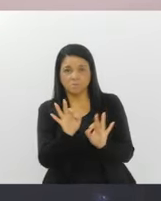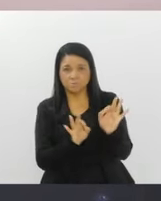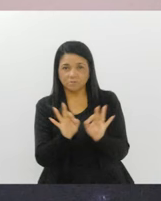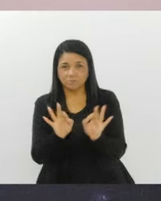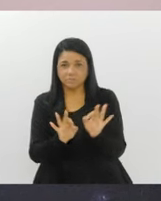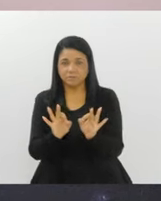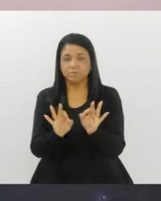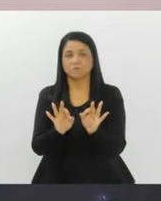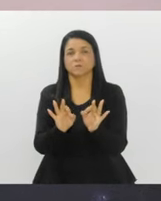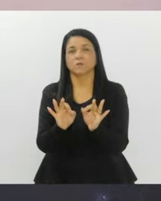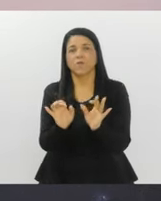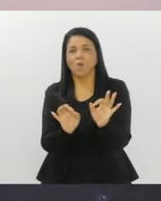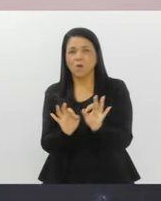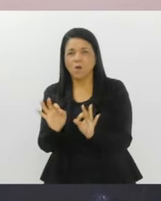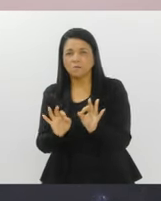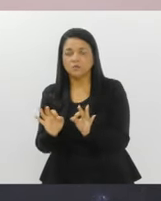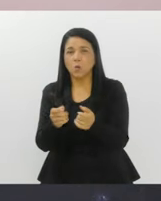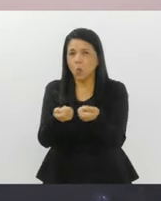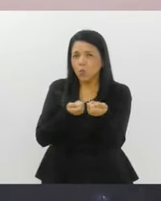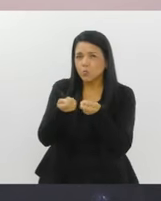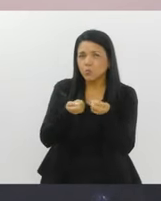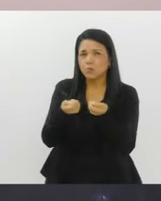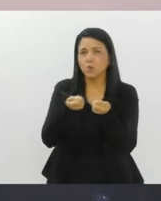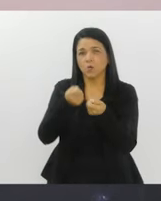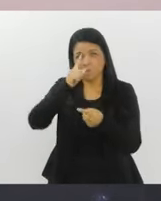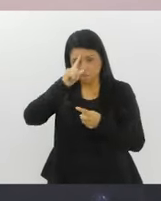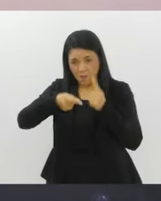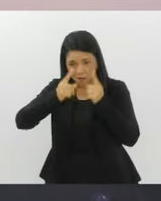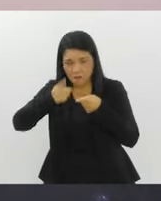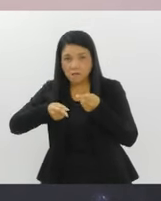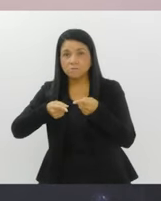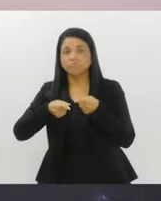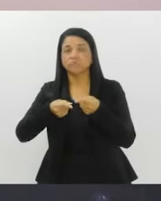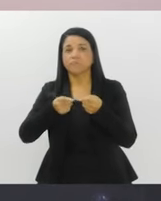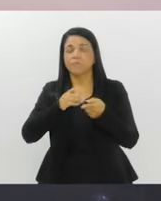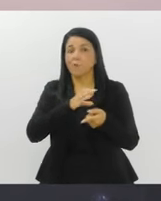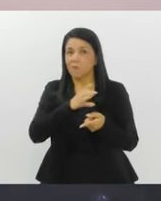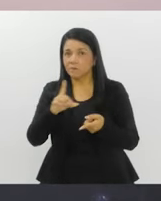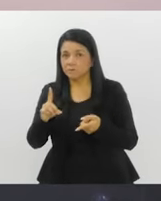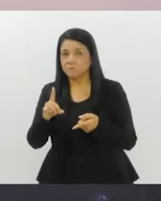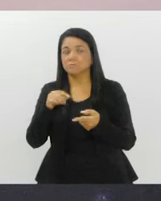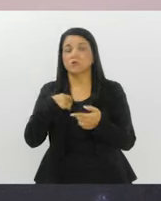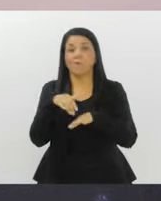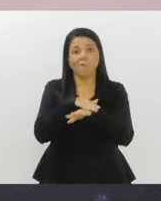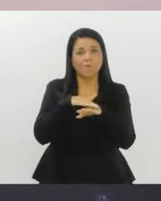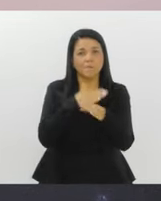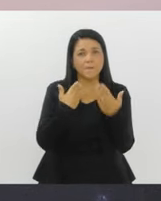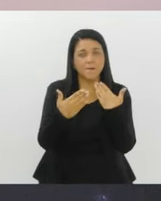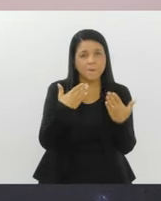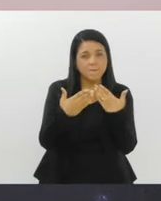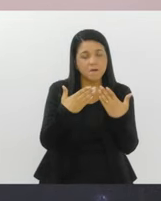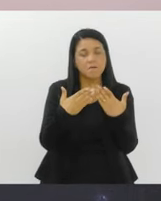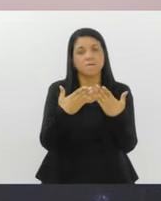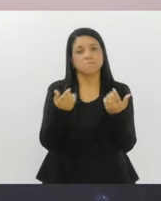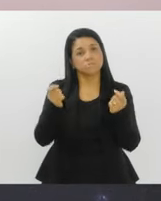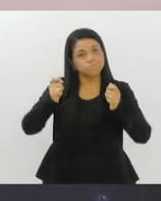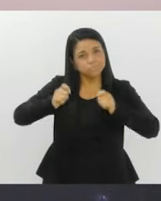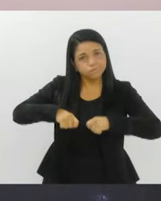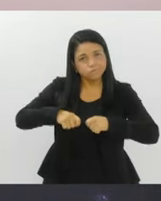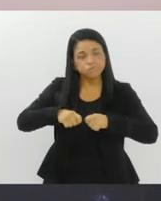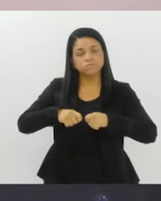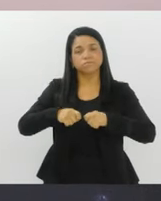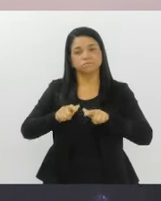planejamento, organização, controle, comando e muita conversa para se dar da forma